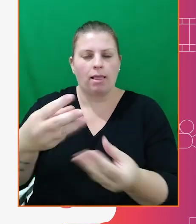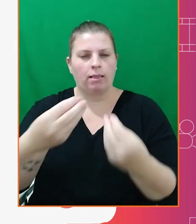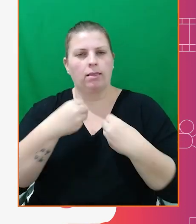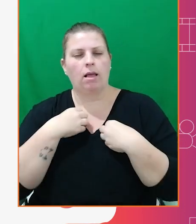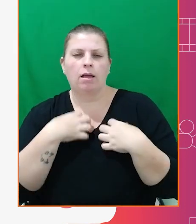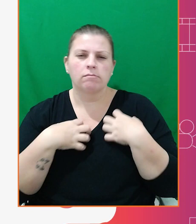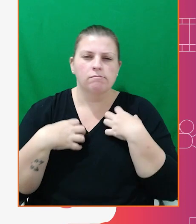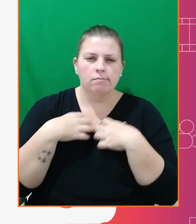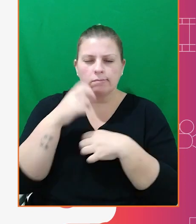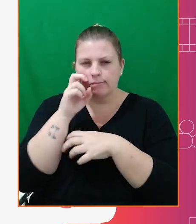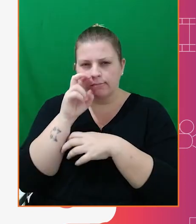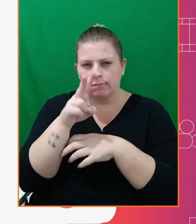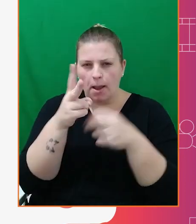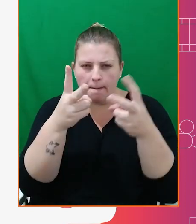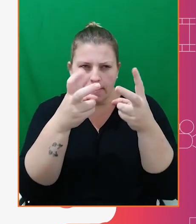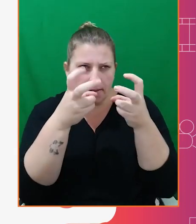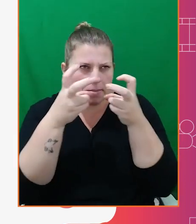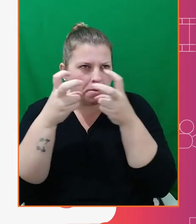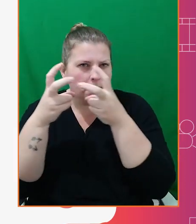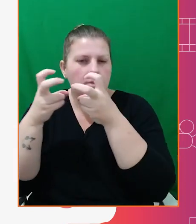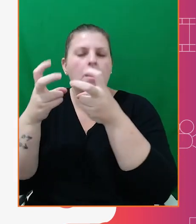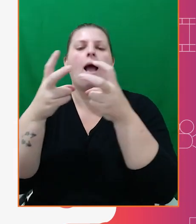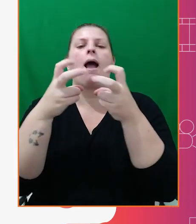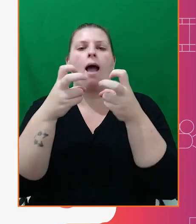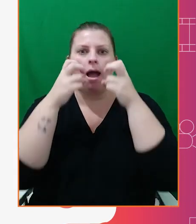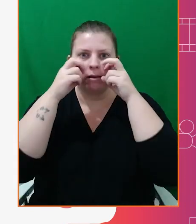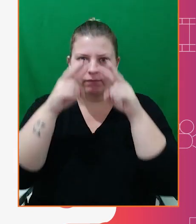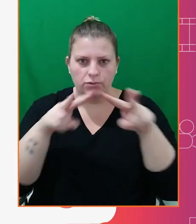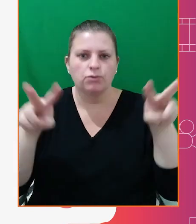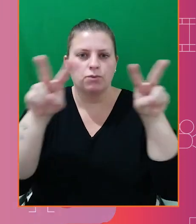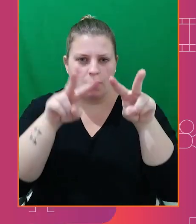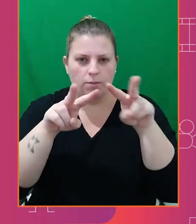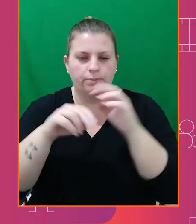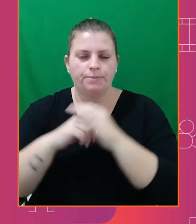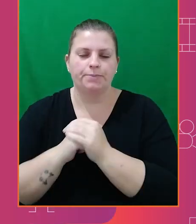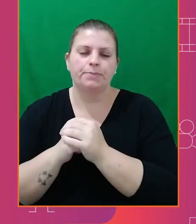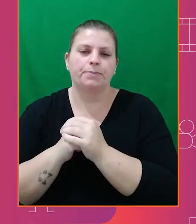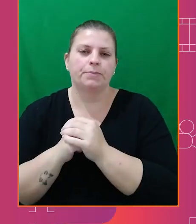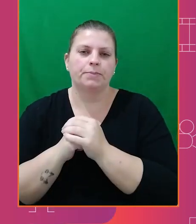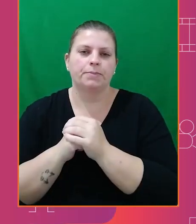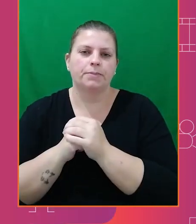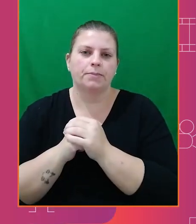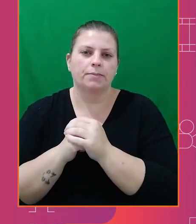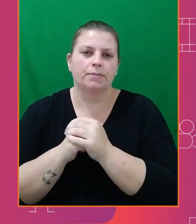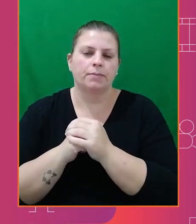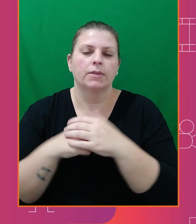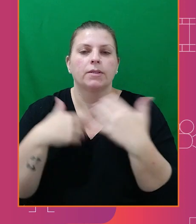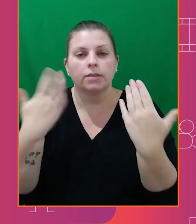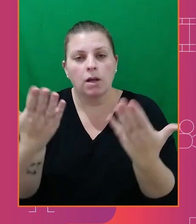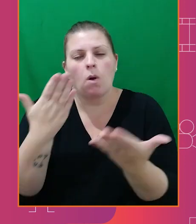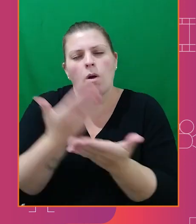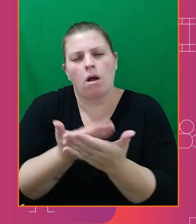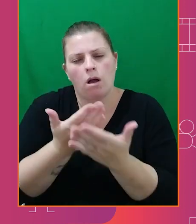que é trazida ao observador por meio de artifícios visuais. A nossa aula se encerra